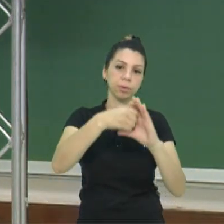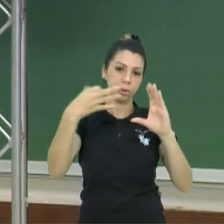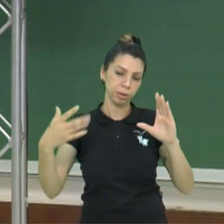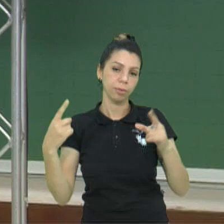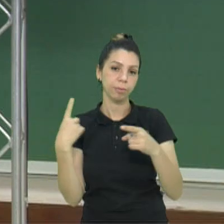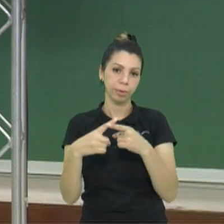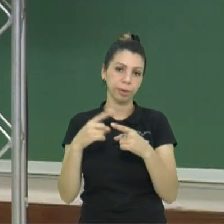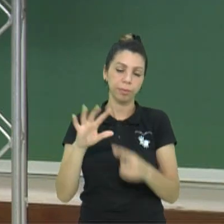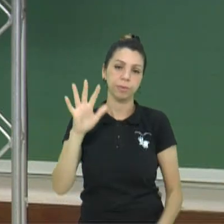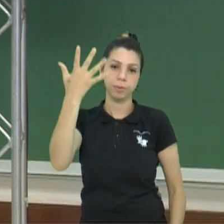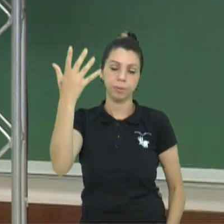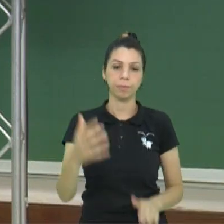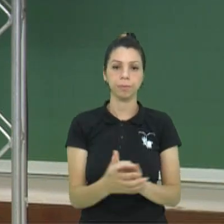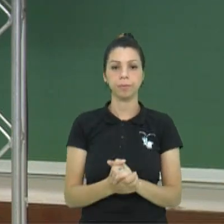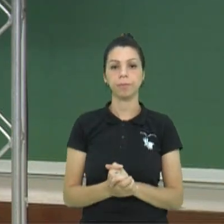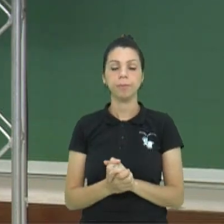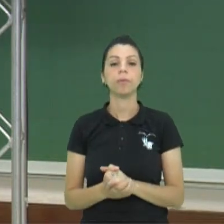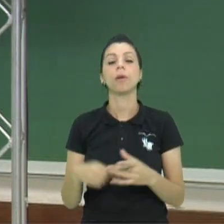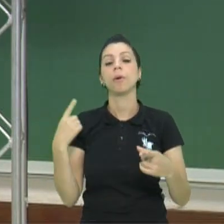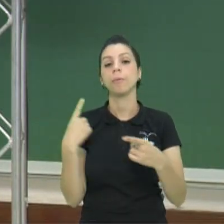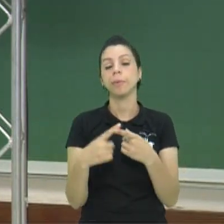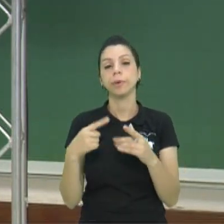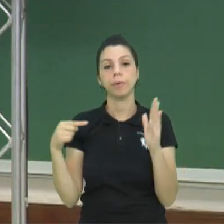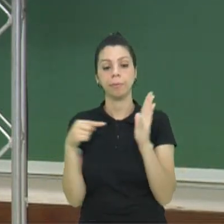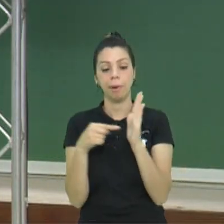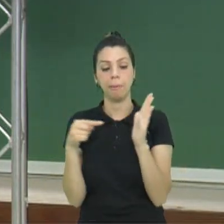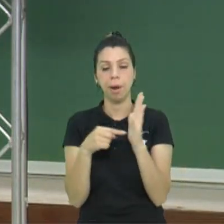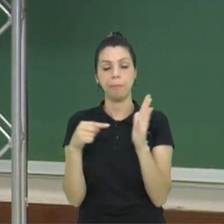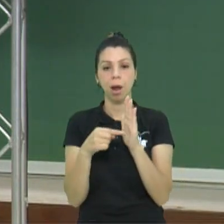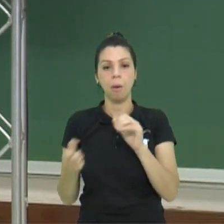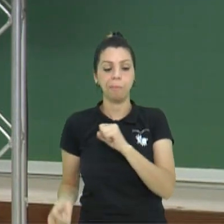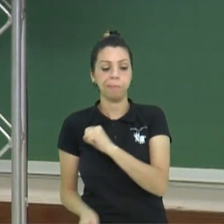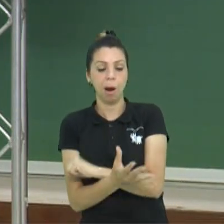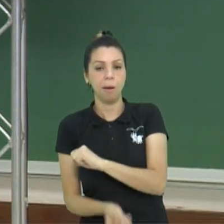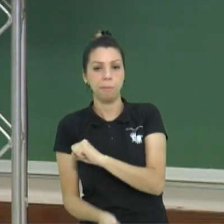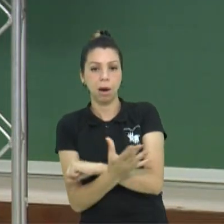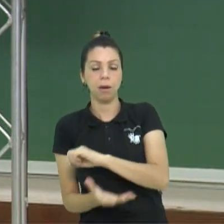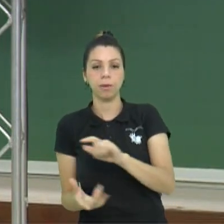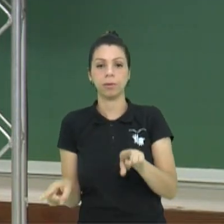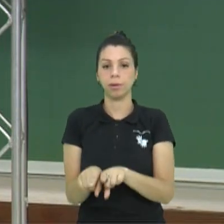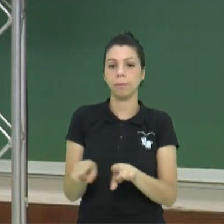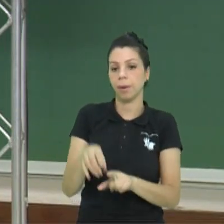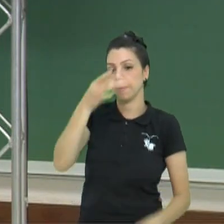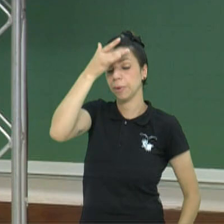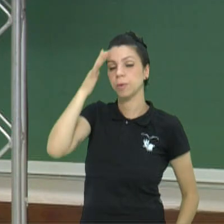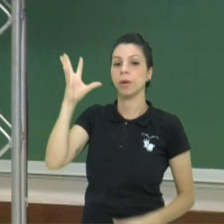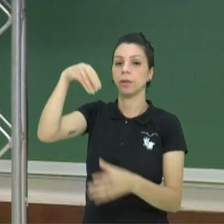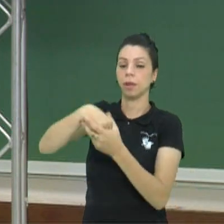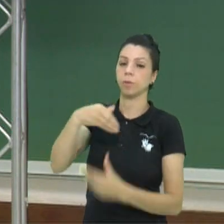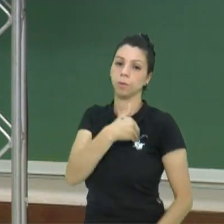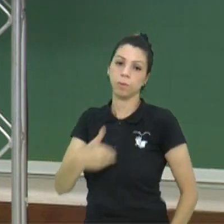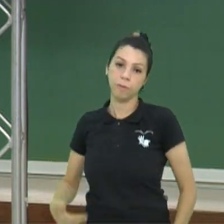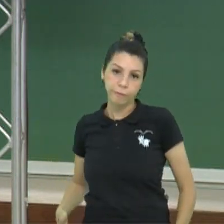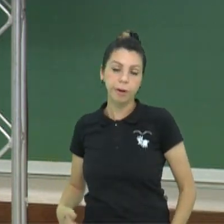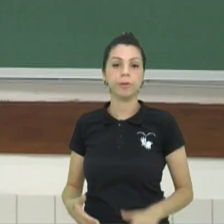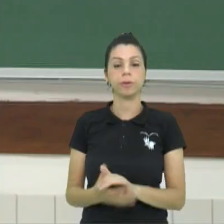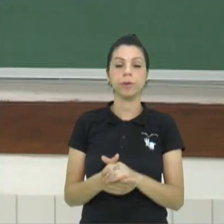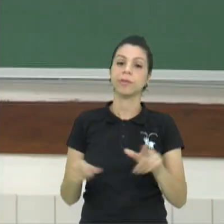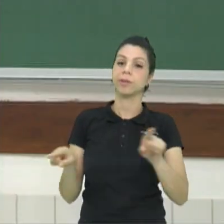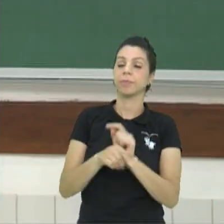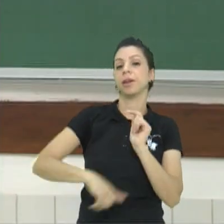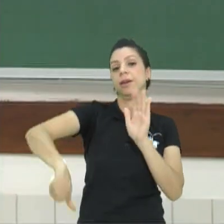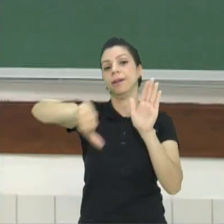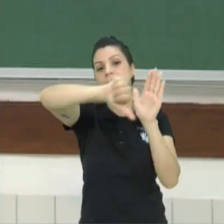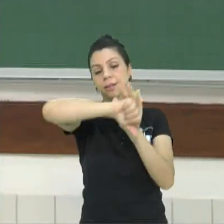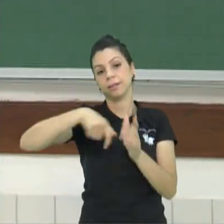devido às seguidas denúncias de corrupção envolvendo os membros do governo e, claro, a crise